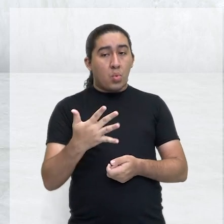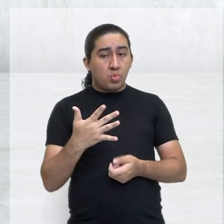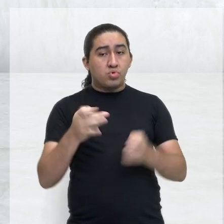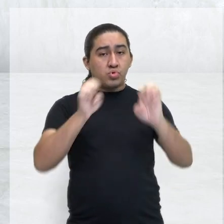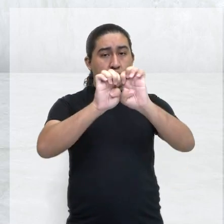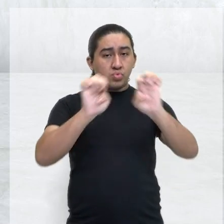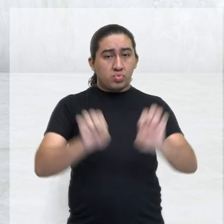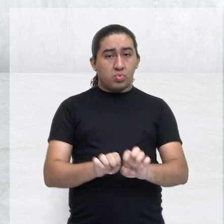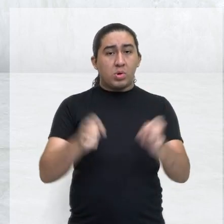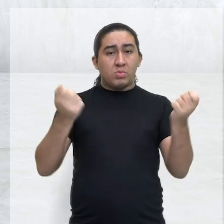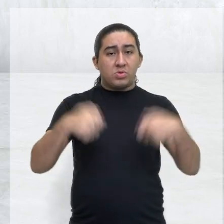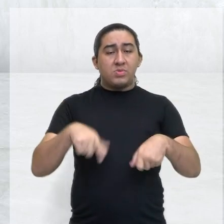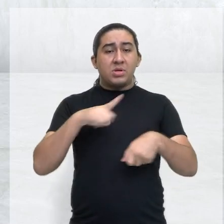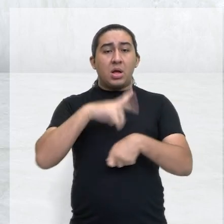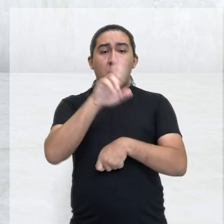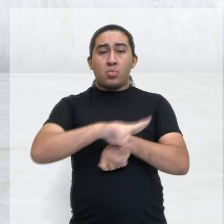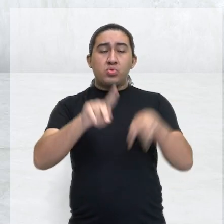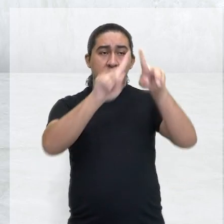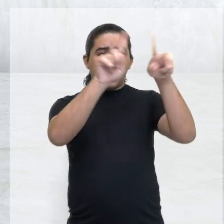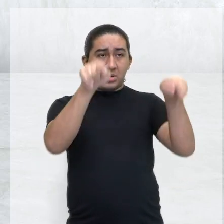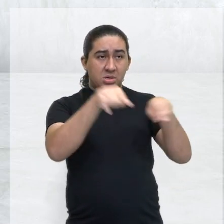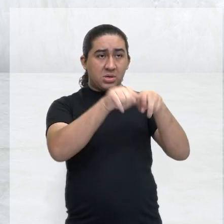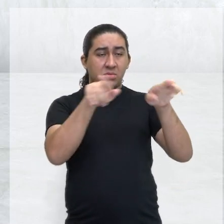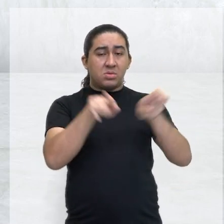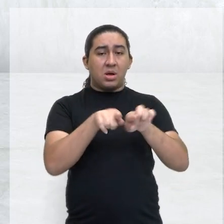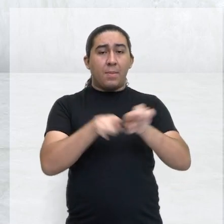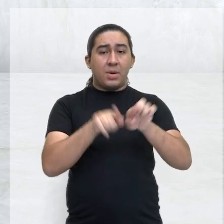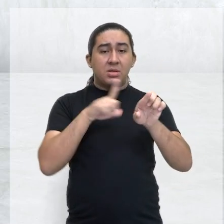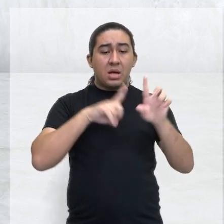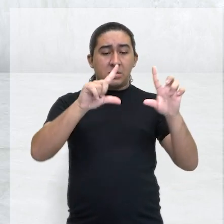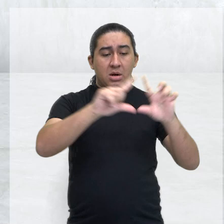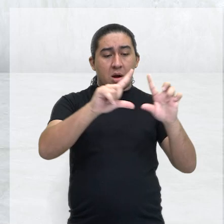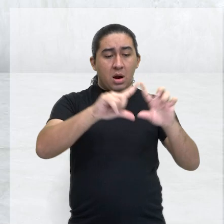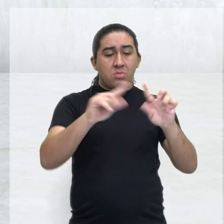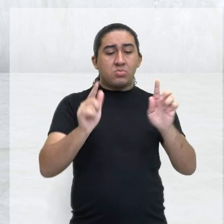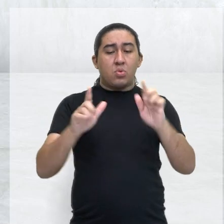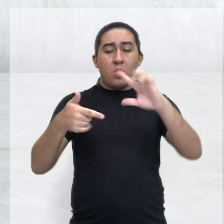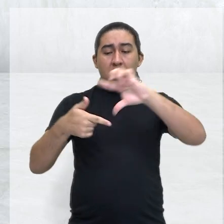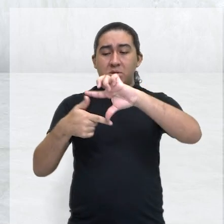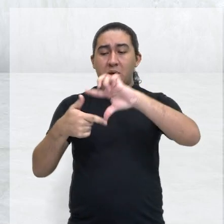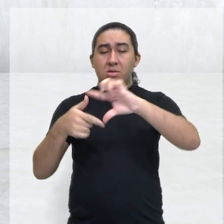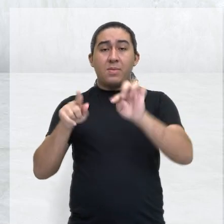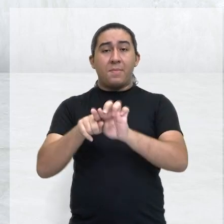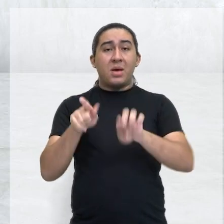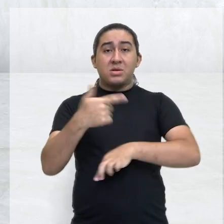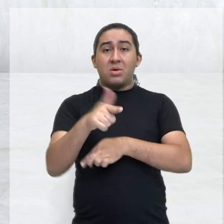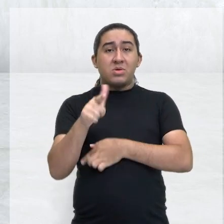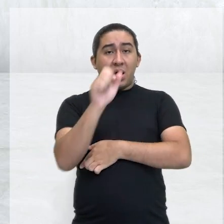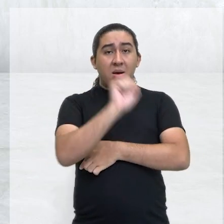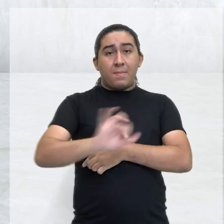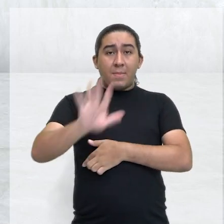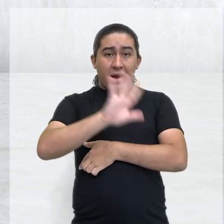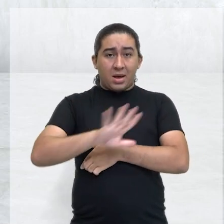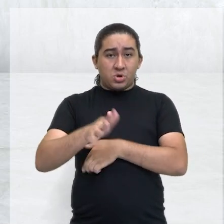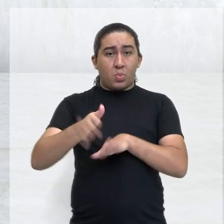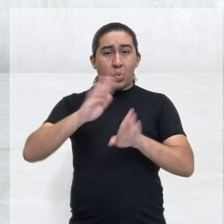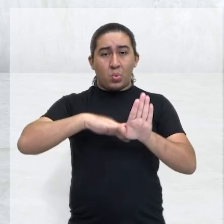e de formas, utilizando alguns círculos, linhas poligonais, mas nós não temos